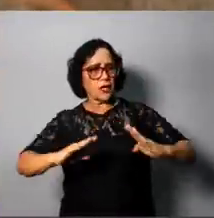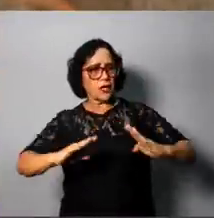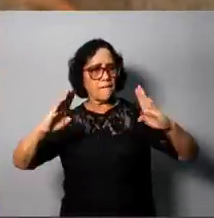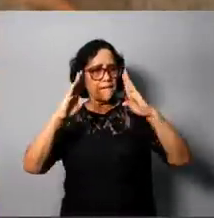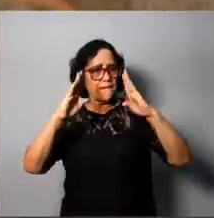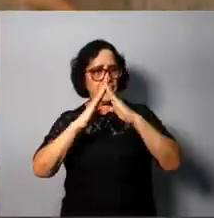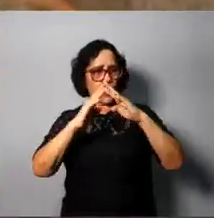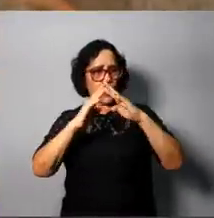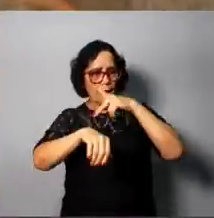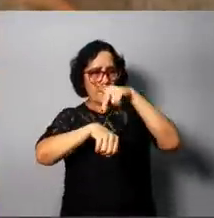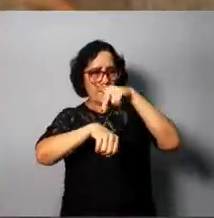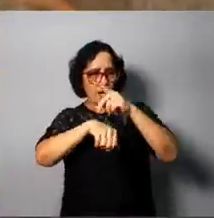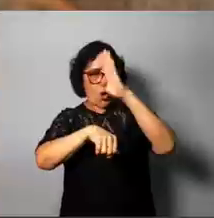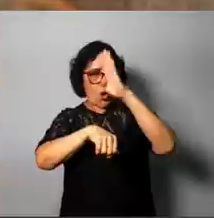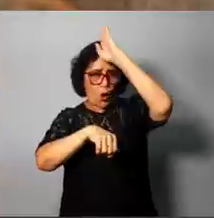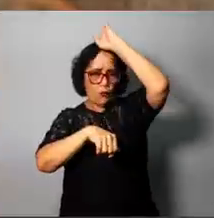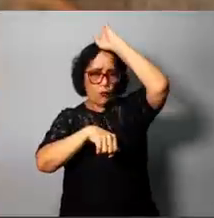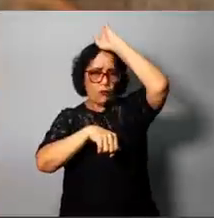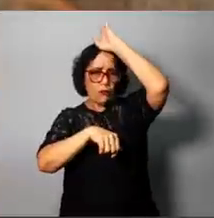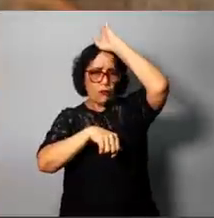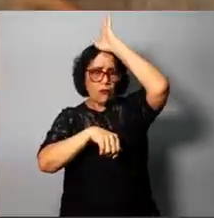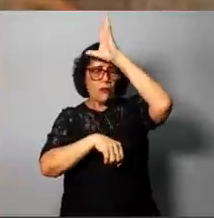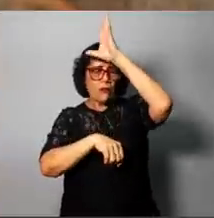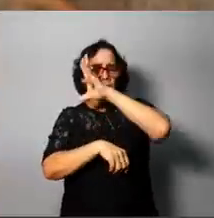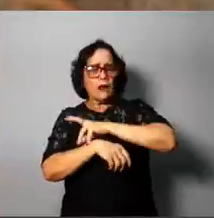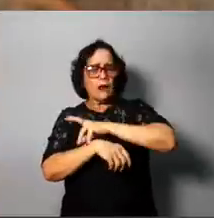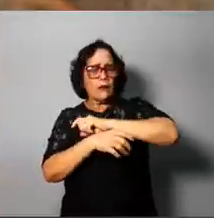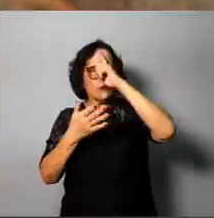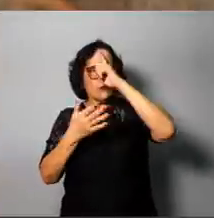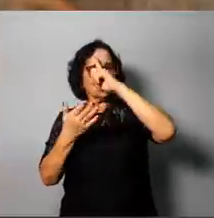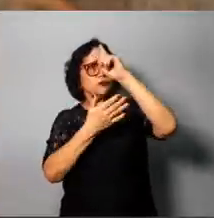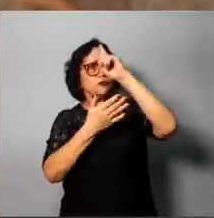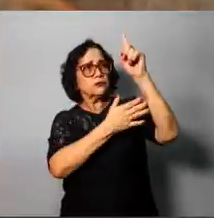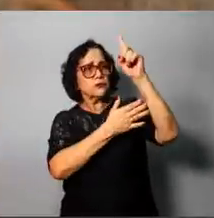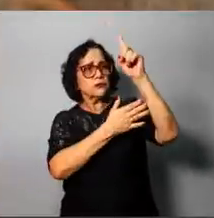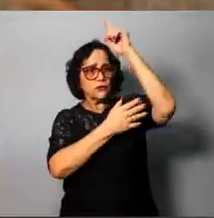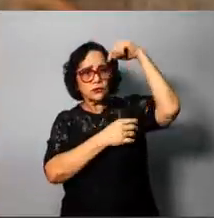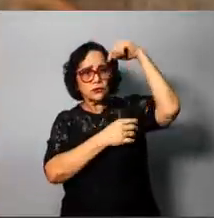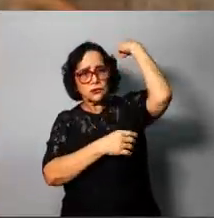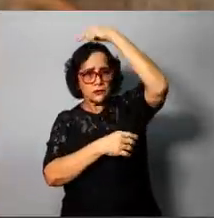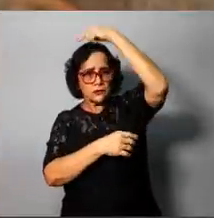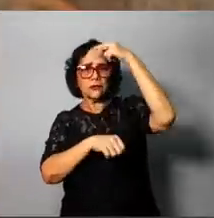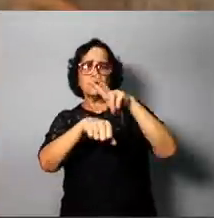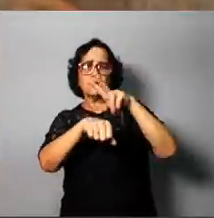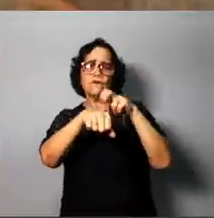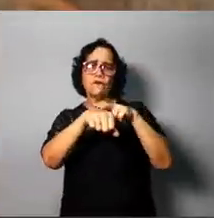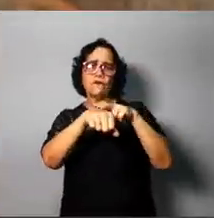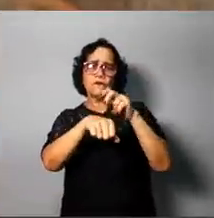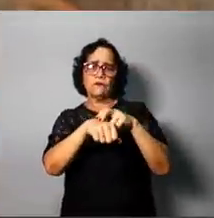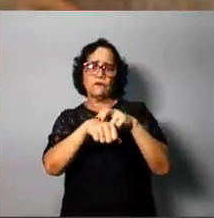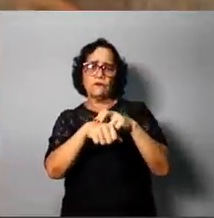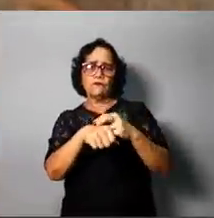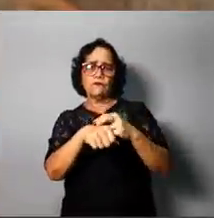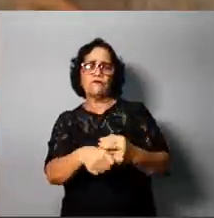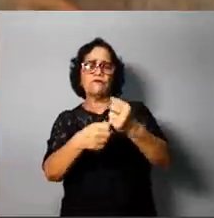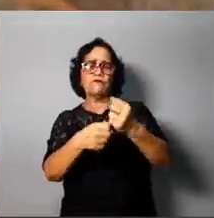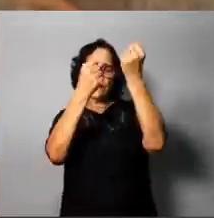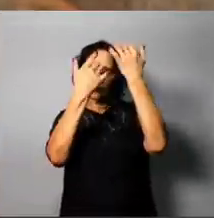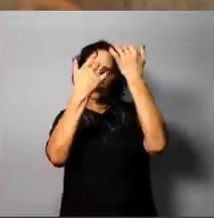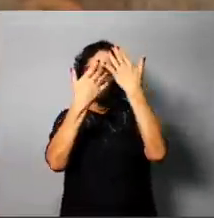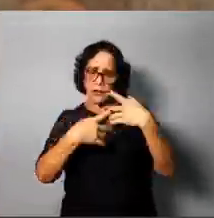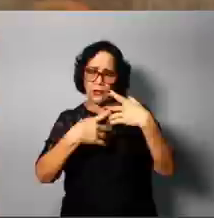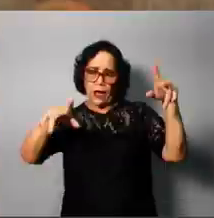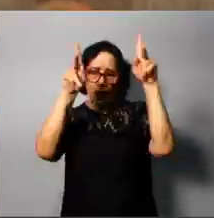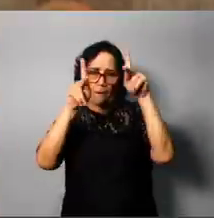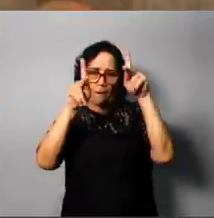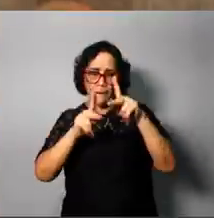amado de Deus e santos, por vocação, Graça e paz da parte de